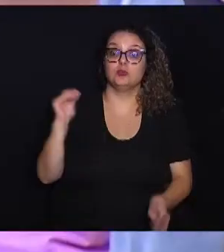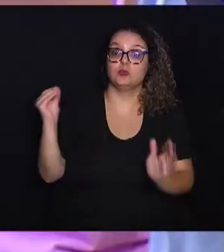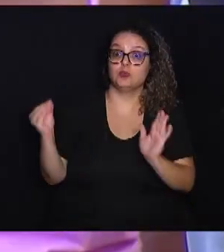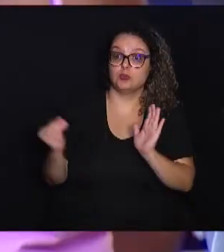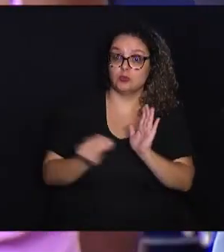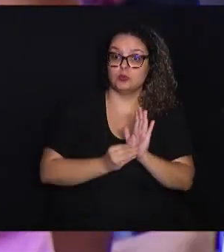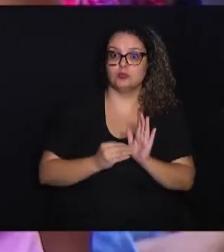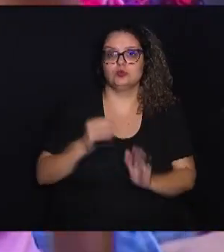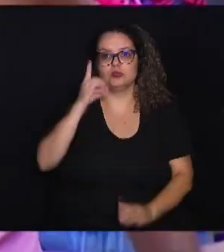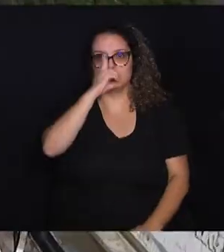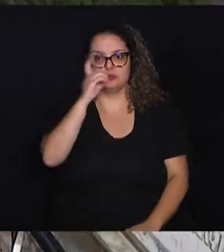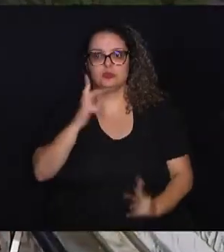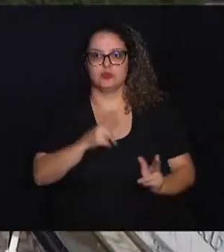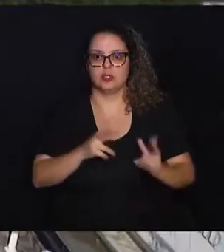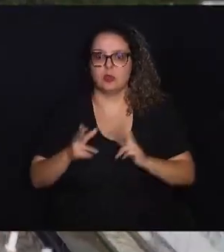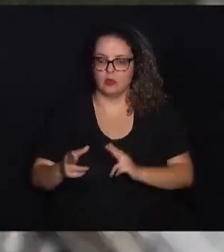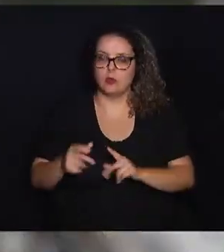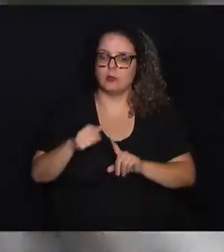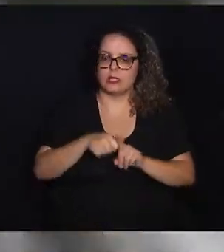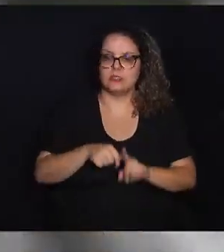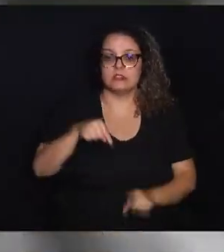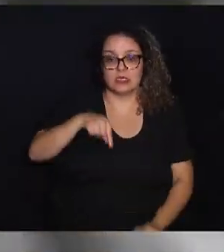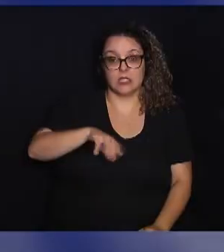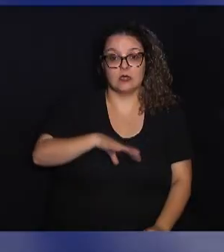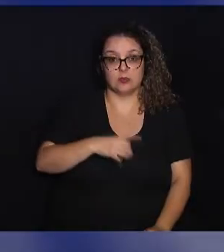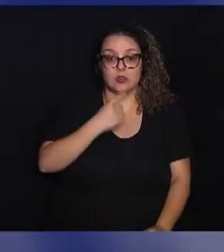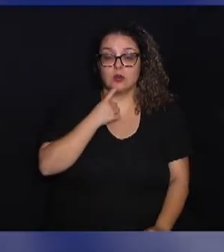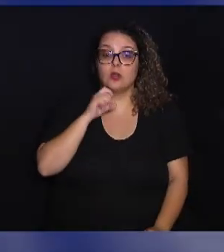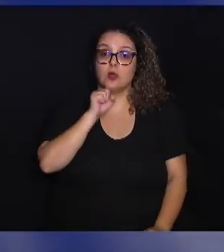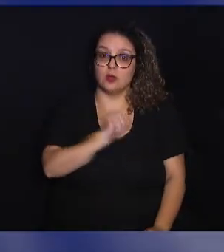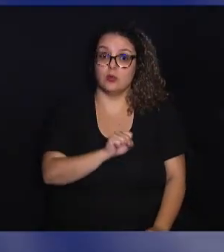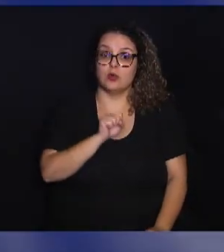domingo do mesmo mês. Em Campinas,